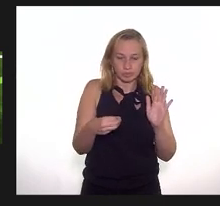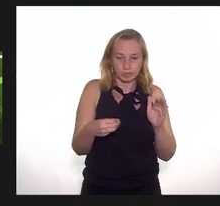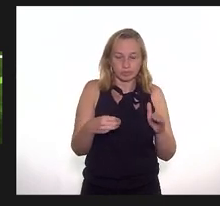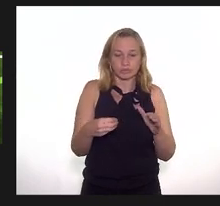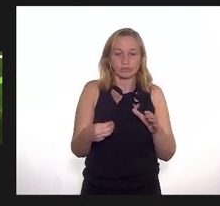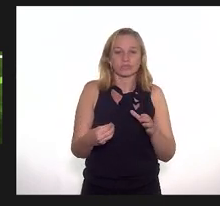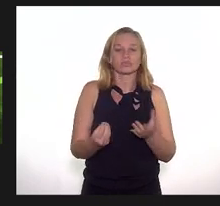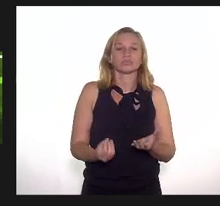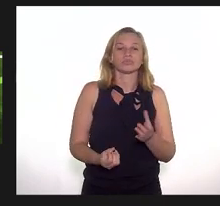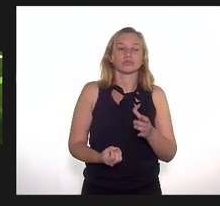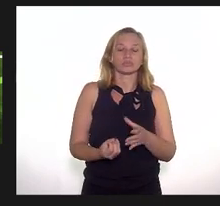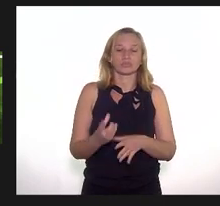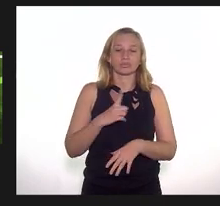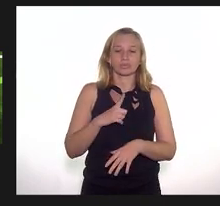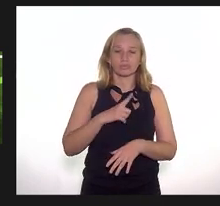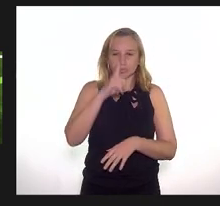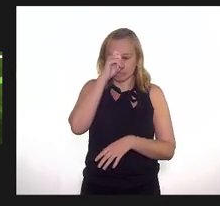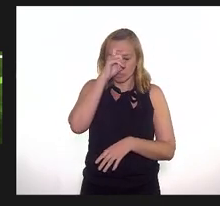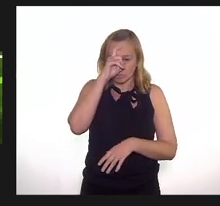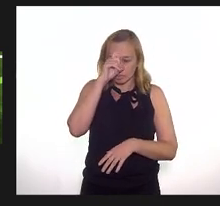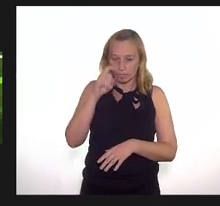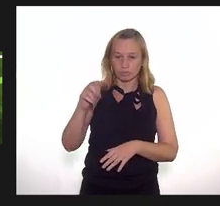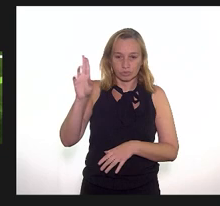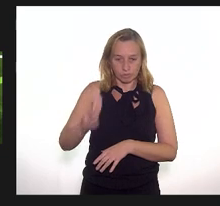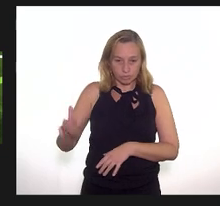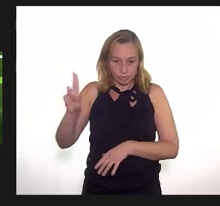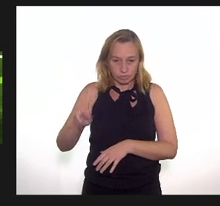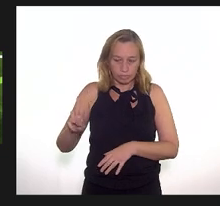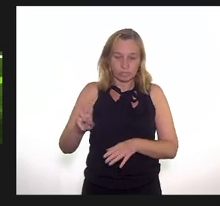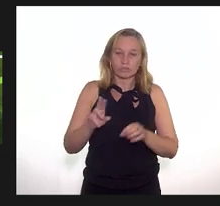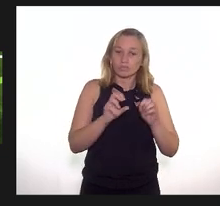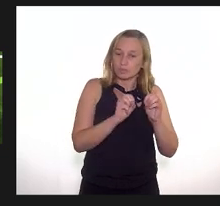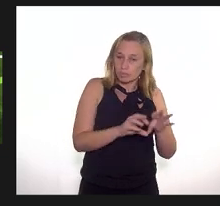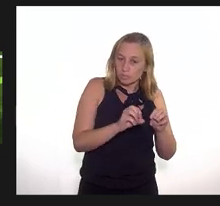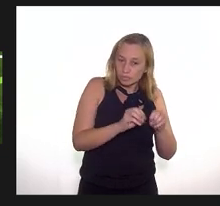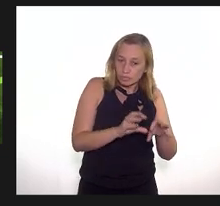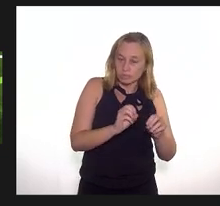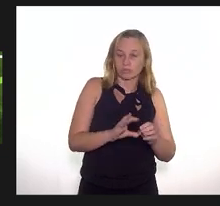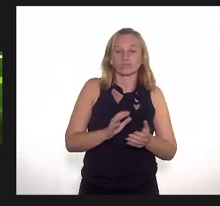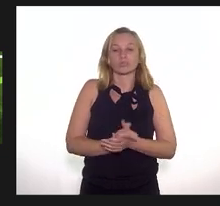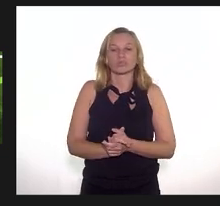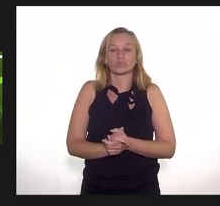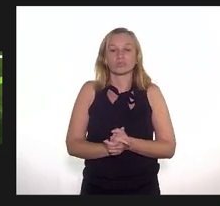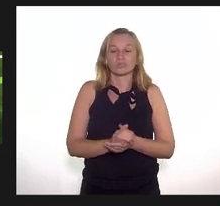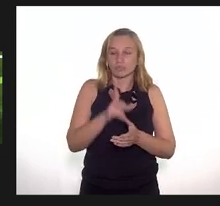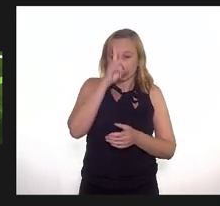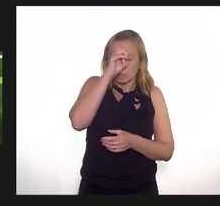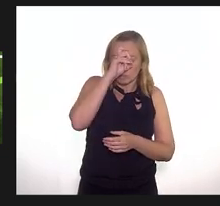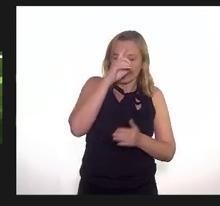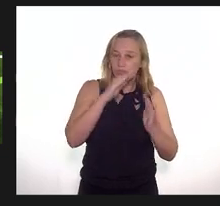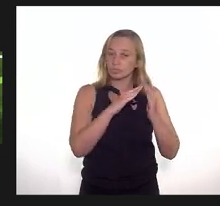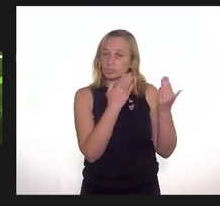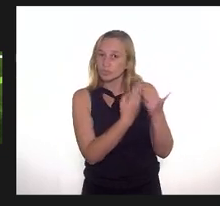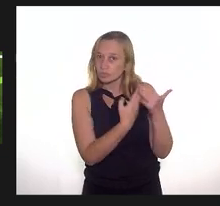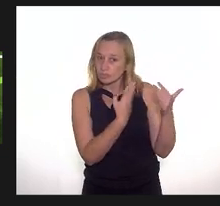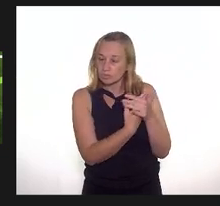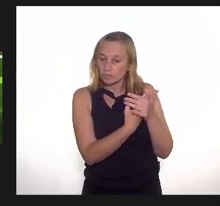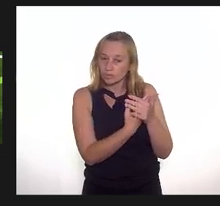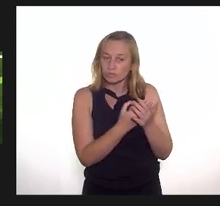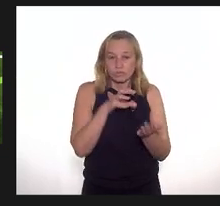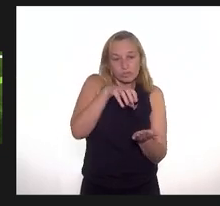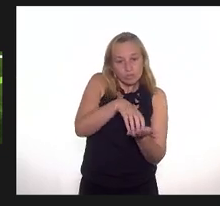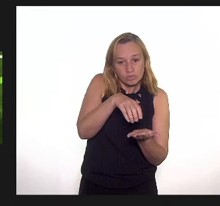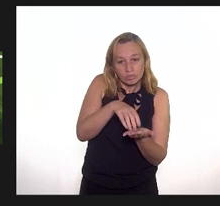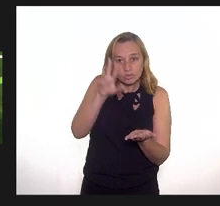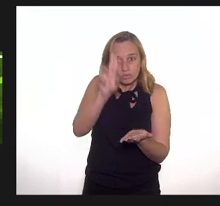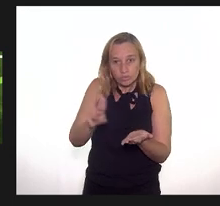hospitais universitários, pelos hospitais de ensino, pelos hospitais de escola, né, pelos centros